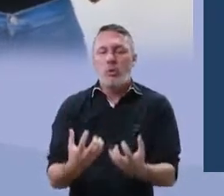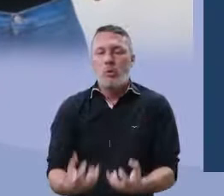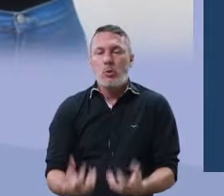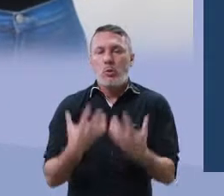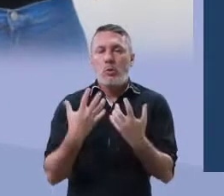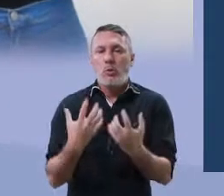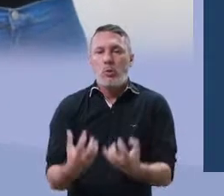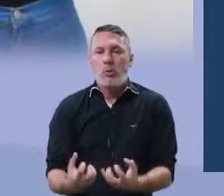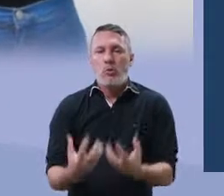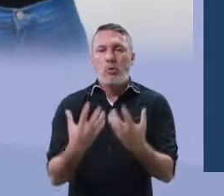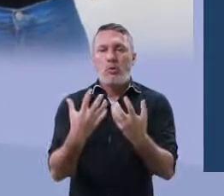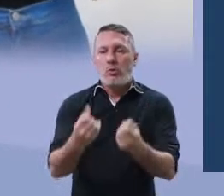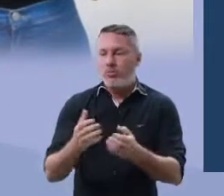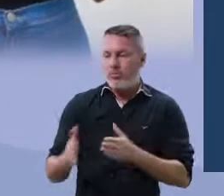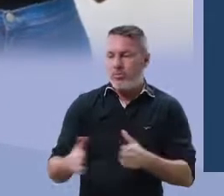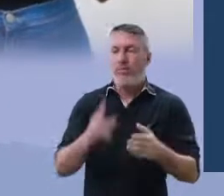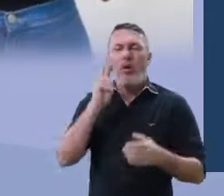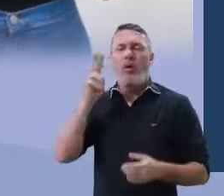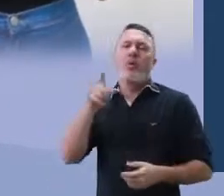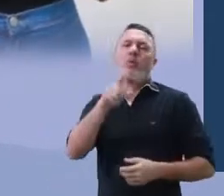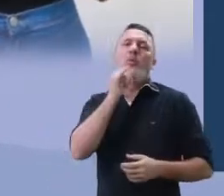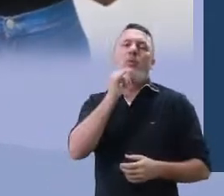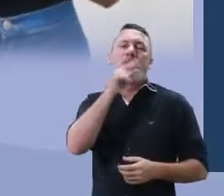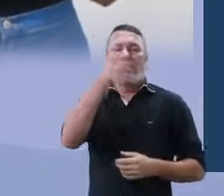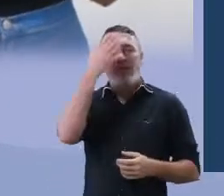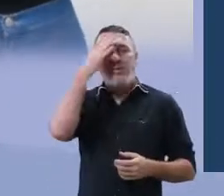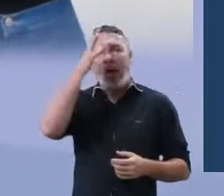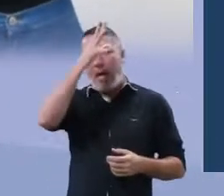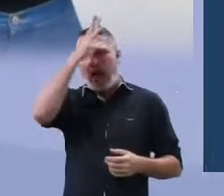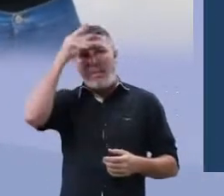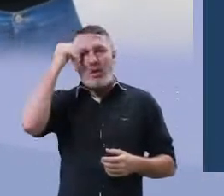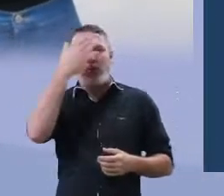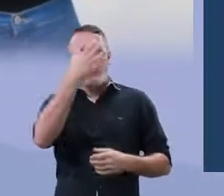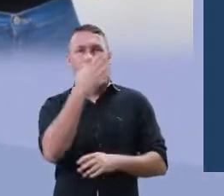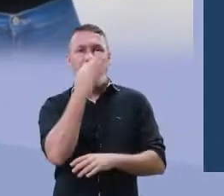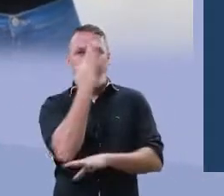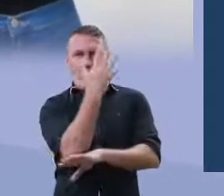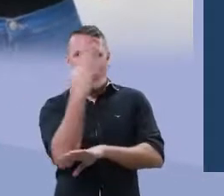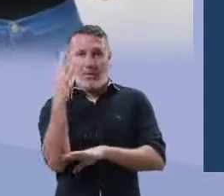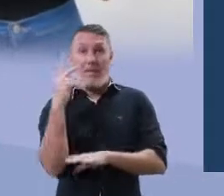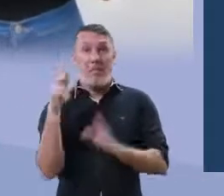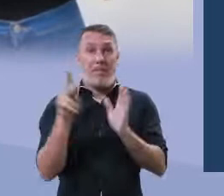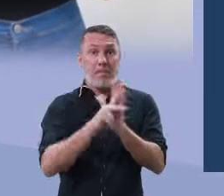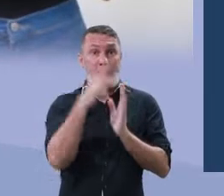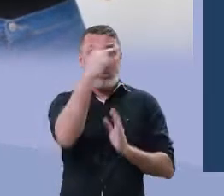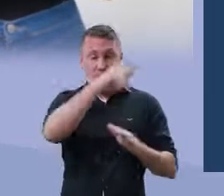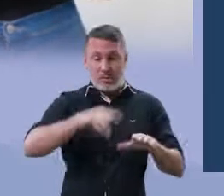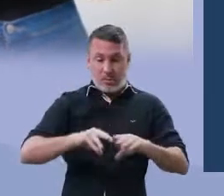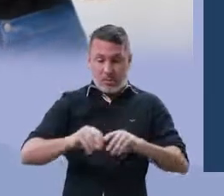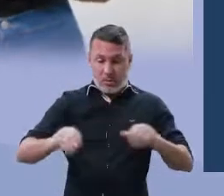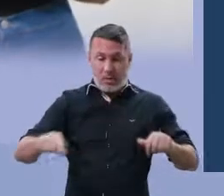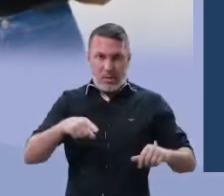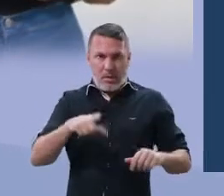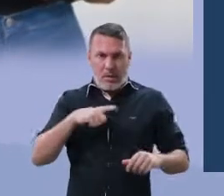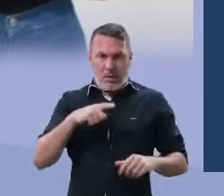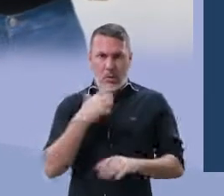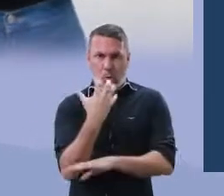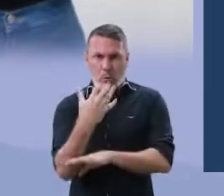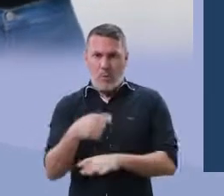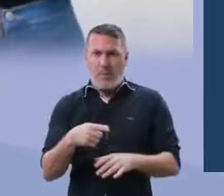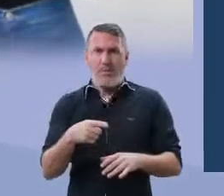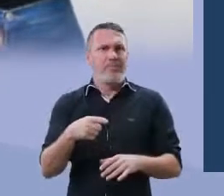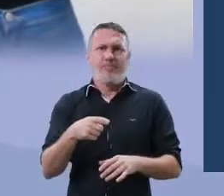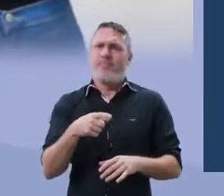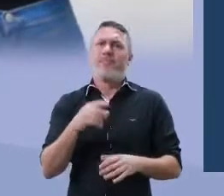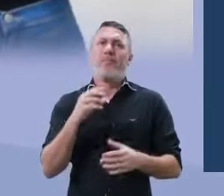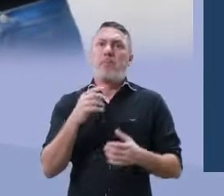nutrientes do solo, que vão se infiltrando ali. Quando a gente fala, por exemplo, da floresta amazônica, o solo da floresta amazônica